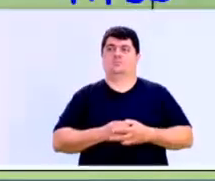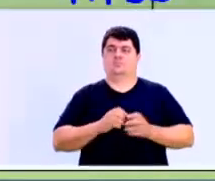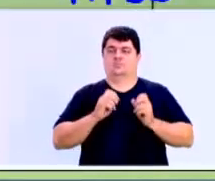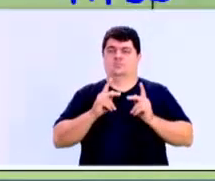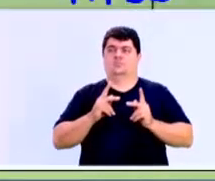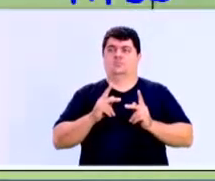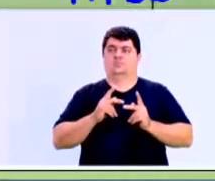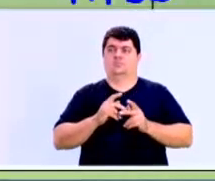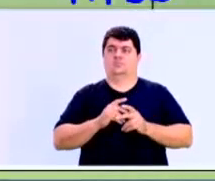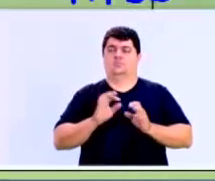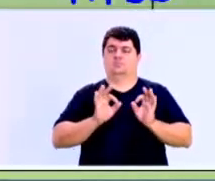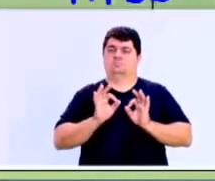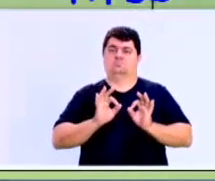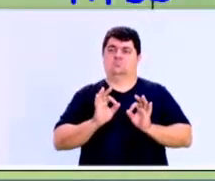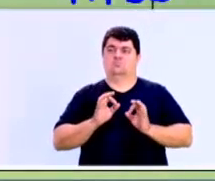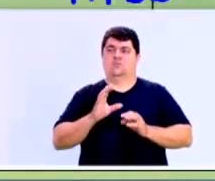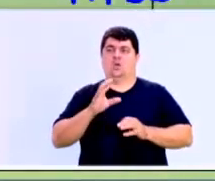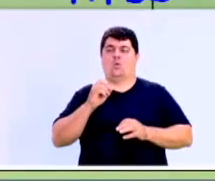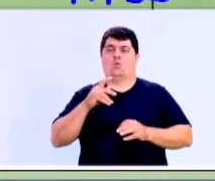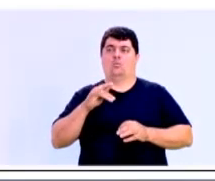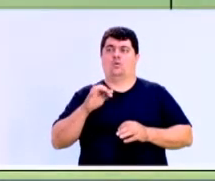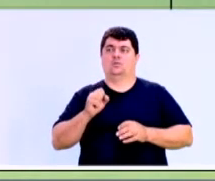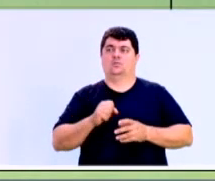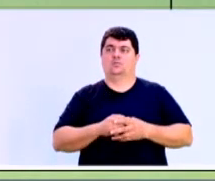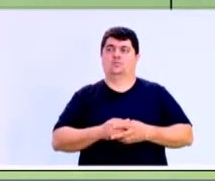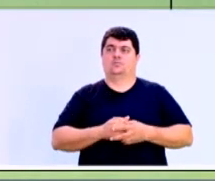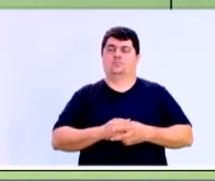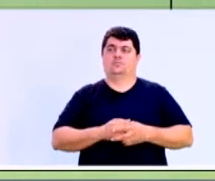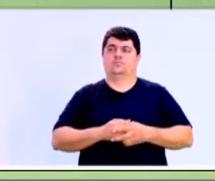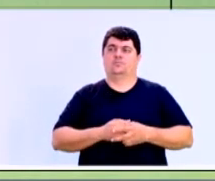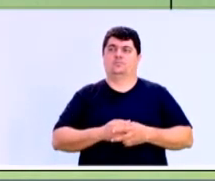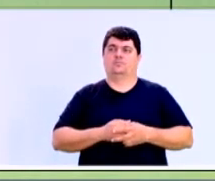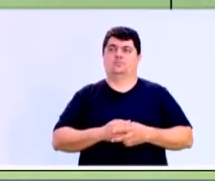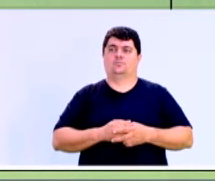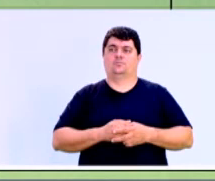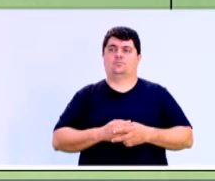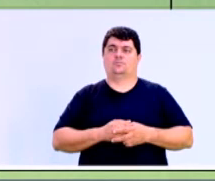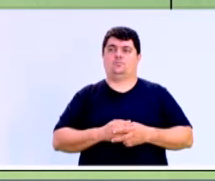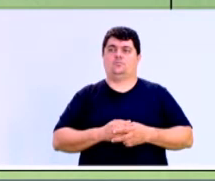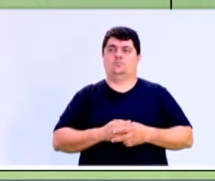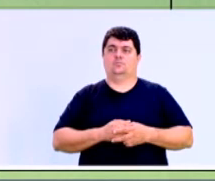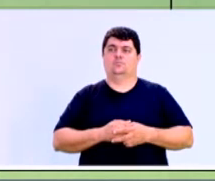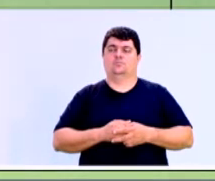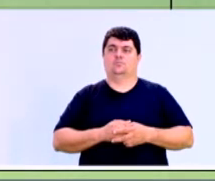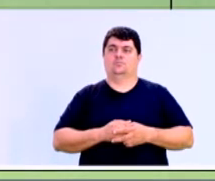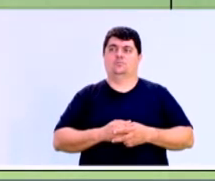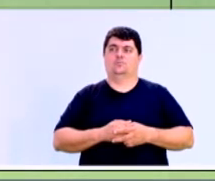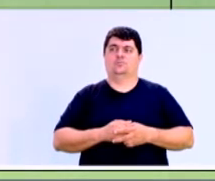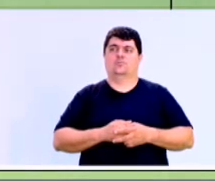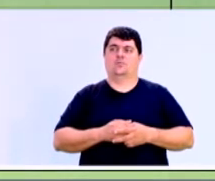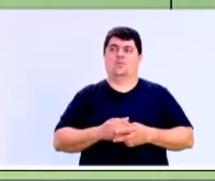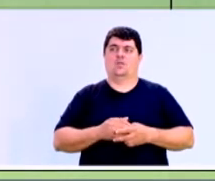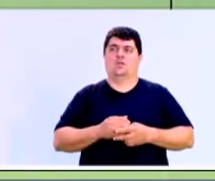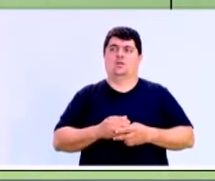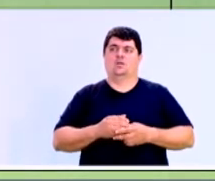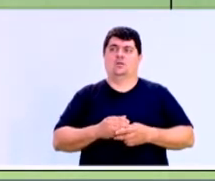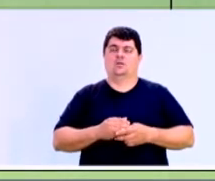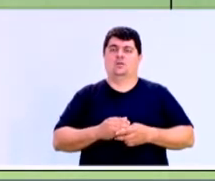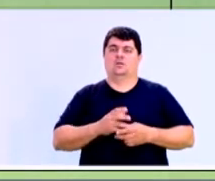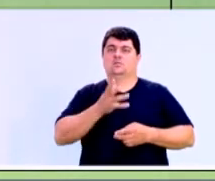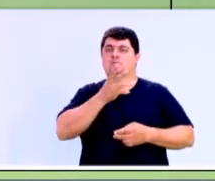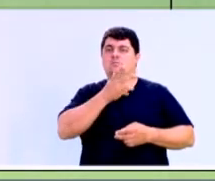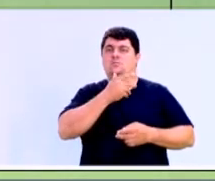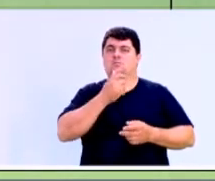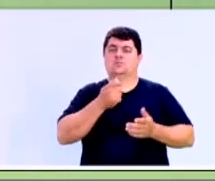Correto? Compras a gente não analisa. Vamos lá no ciclo de caixa. Ciclo operacional, desculpa. O ciclo operacional meu é o prazo que eu demoro